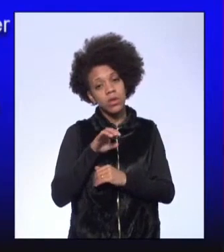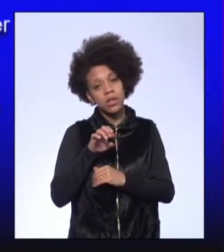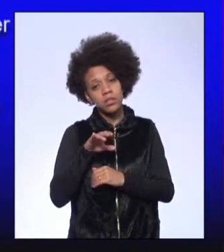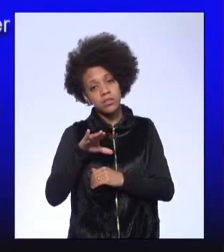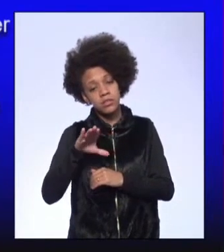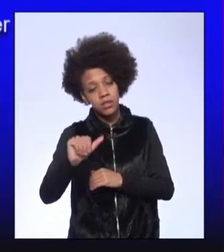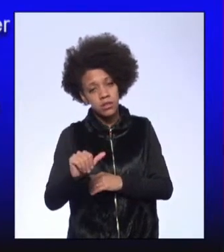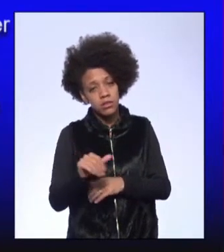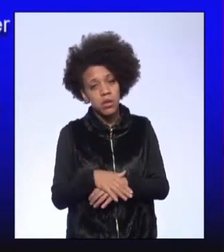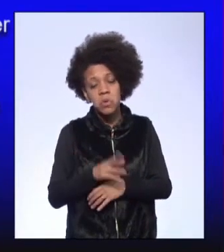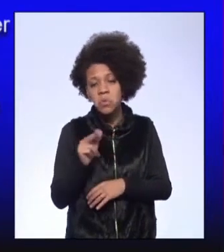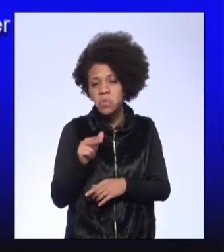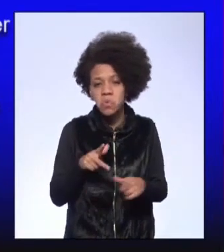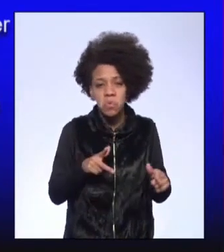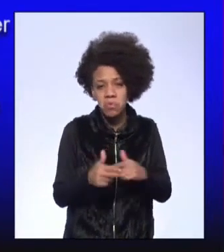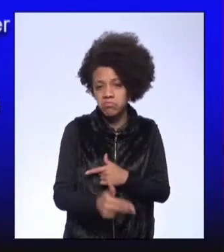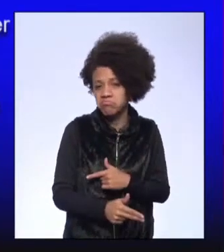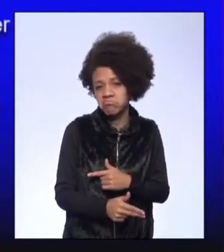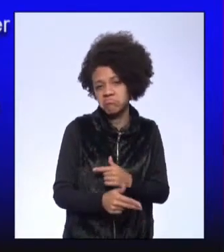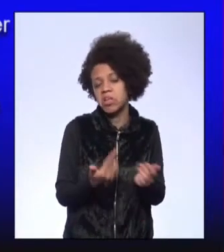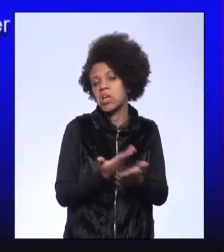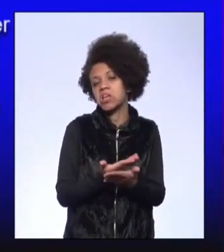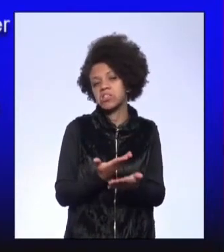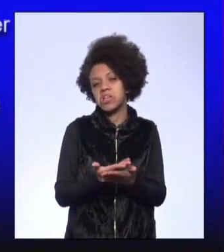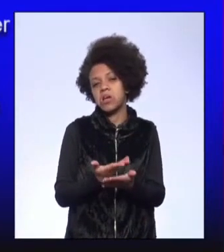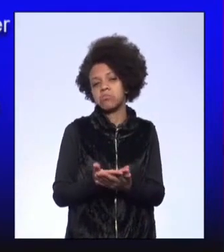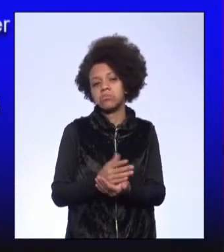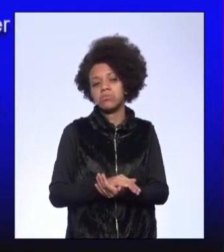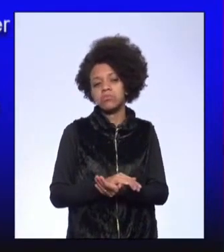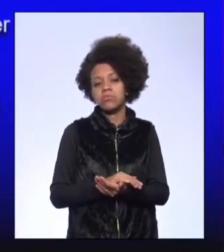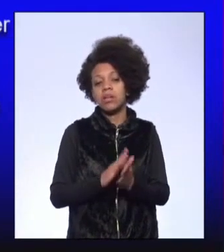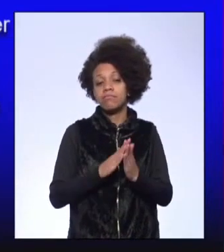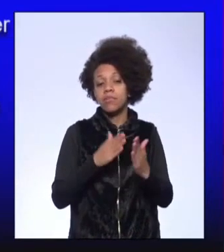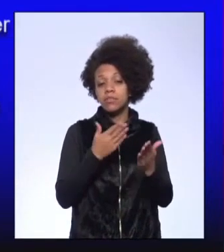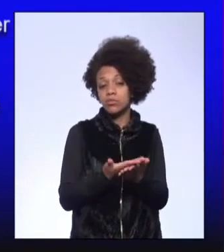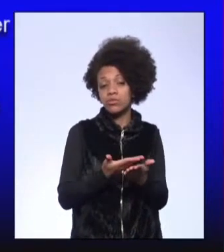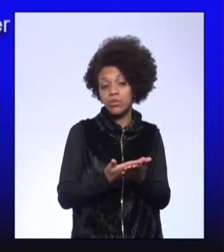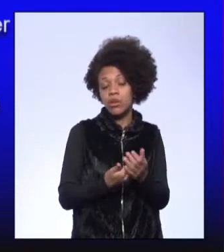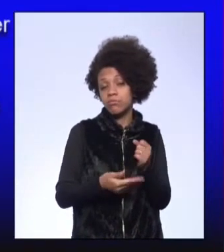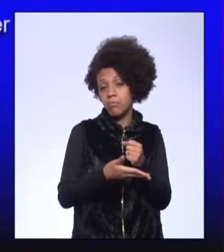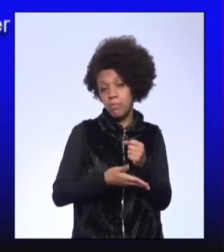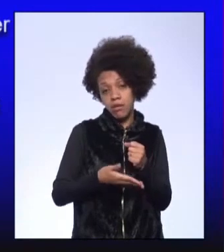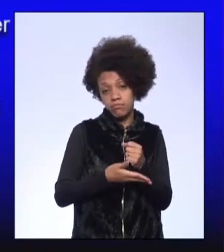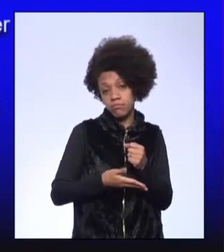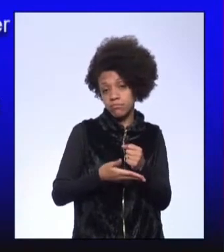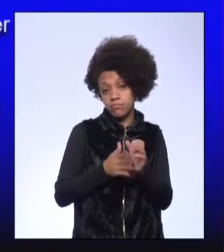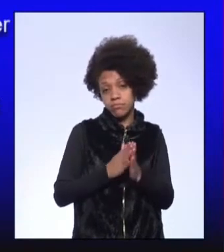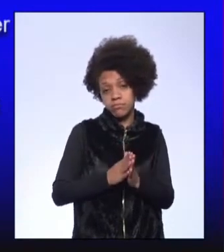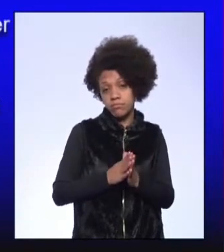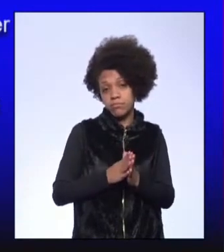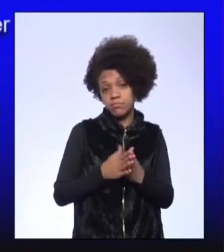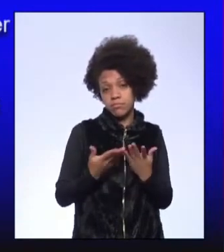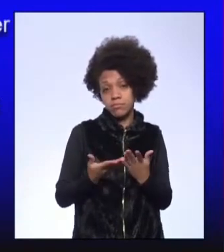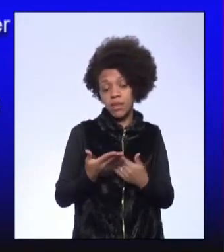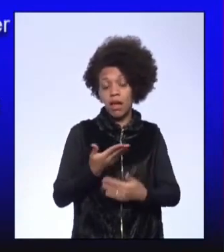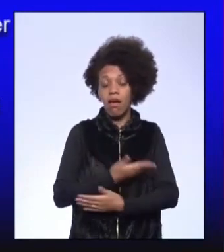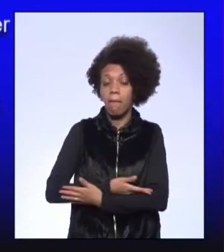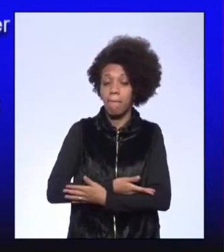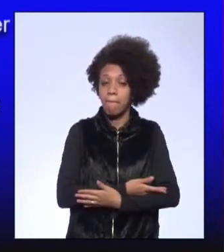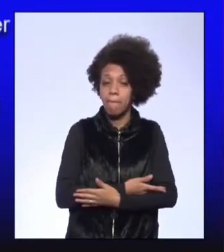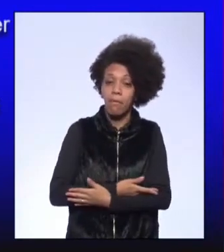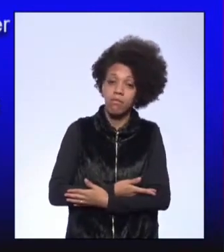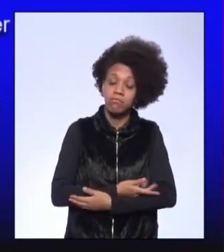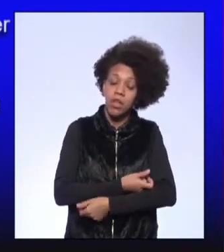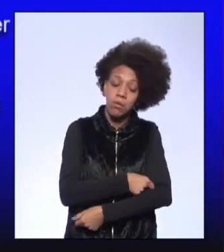Suécia nunca interrompeu as aulas, né? Nas escolas, vamos dizer, básicas, né? Nas creches, escolas maternais,